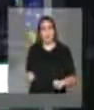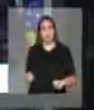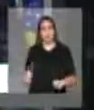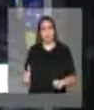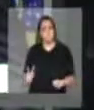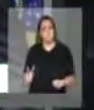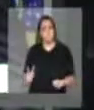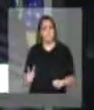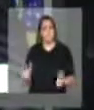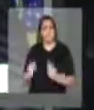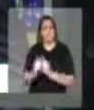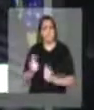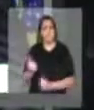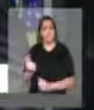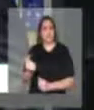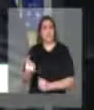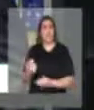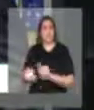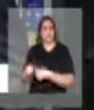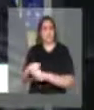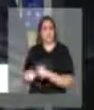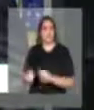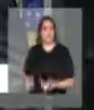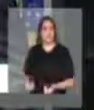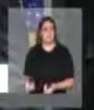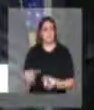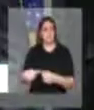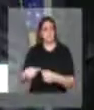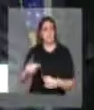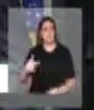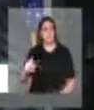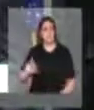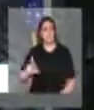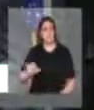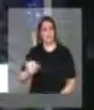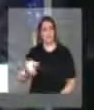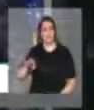Parnaíba tinha essa liderança, como liderou